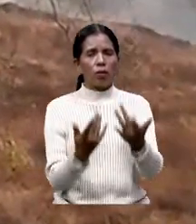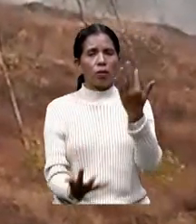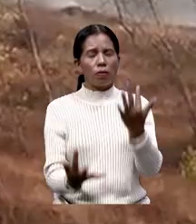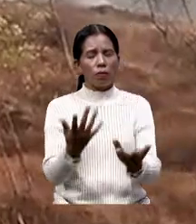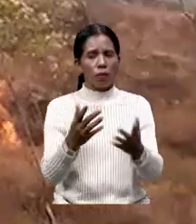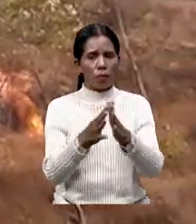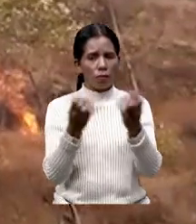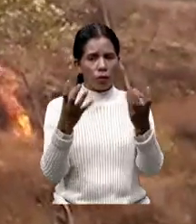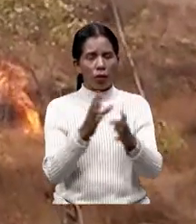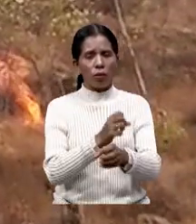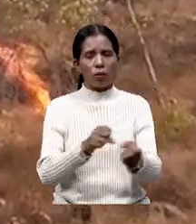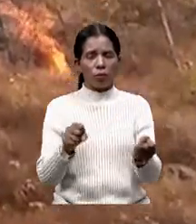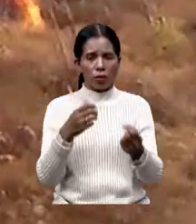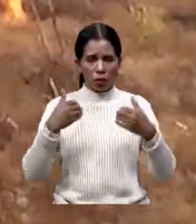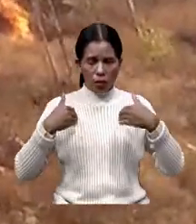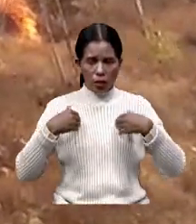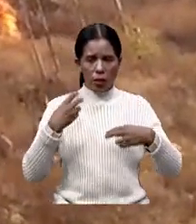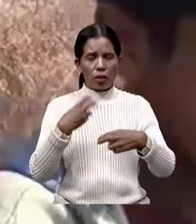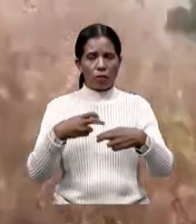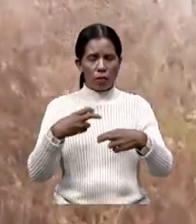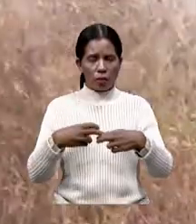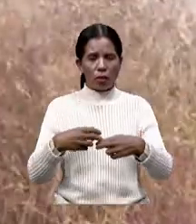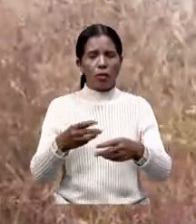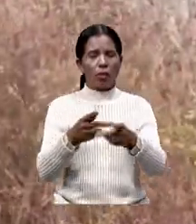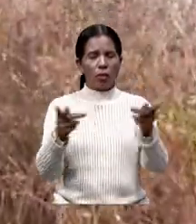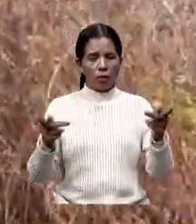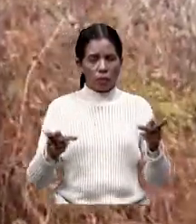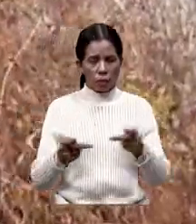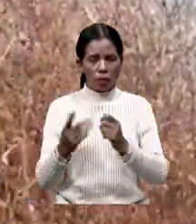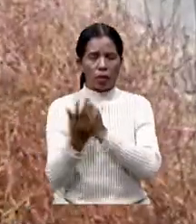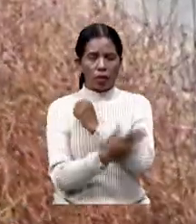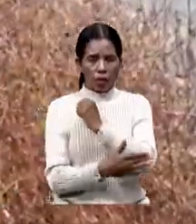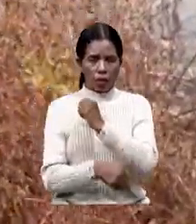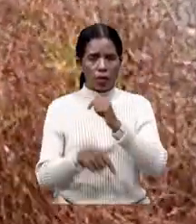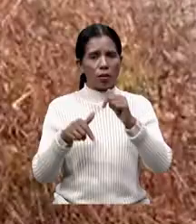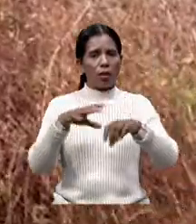ne contribui ho di ha mosu crise ambiental ia planeta rai ne.